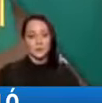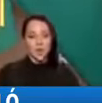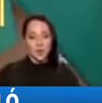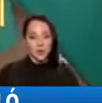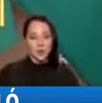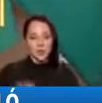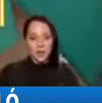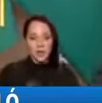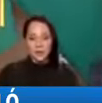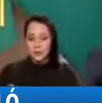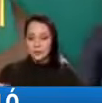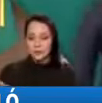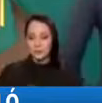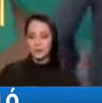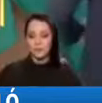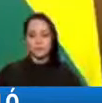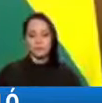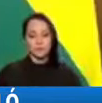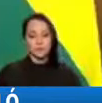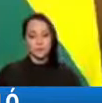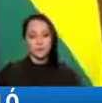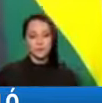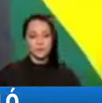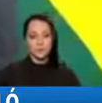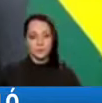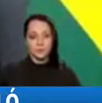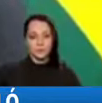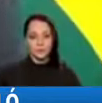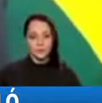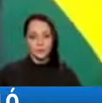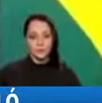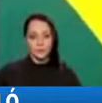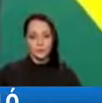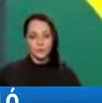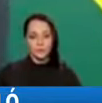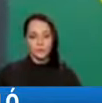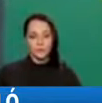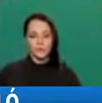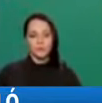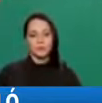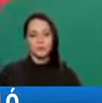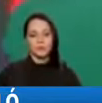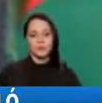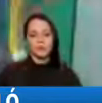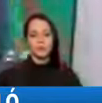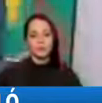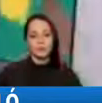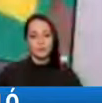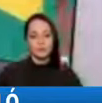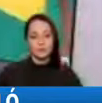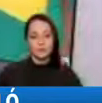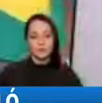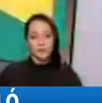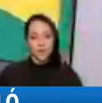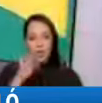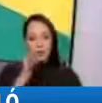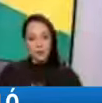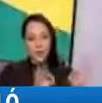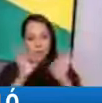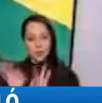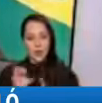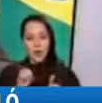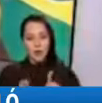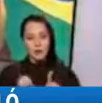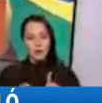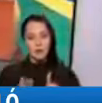encerrado esse aqui ó G1 se você assistiu ao